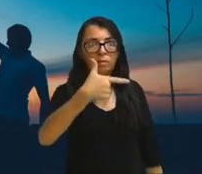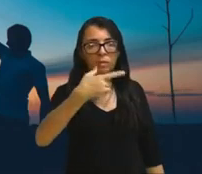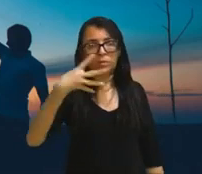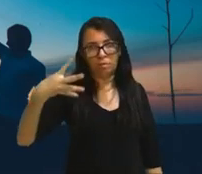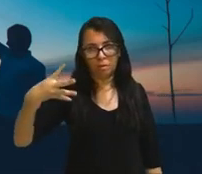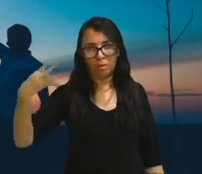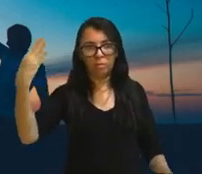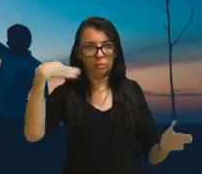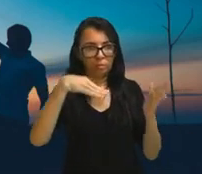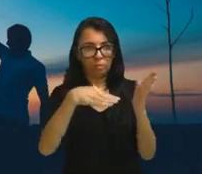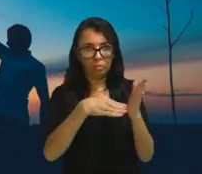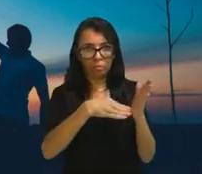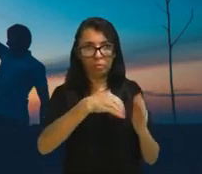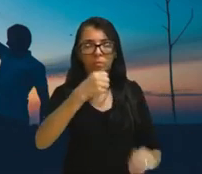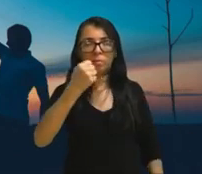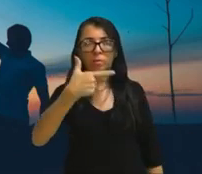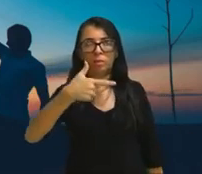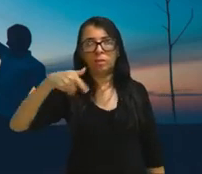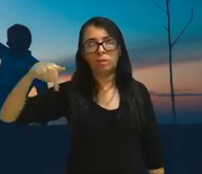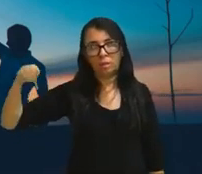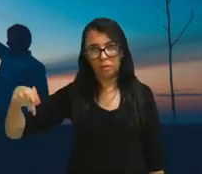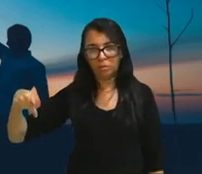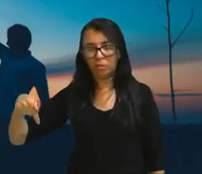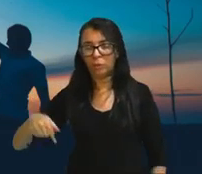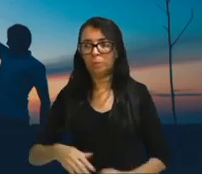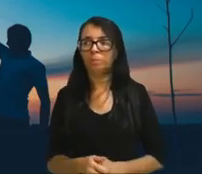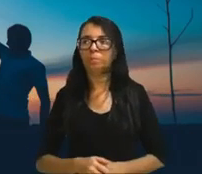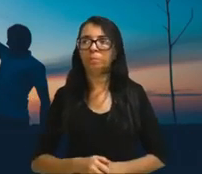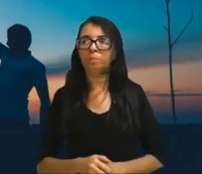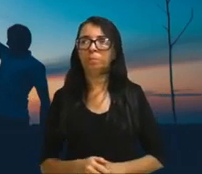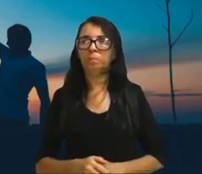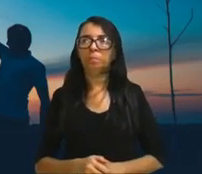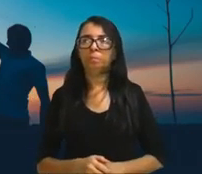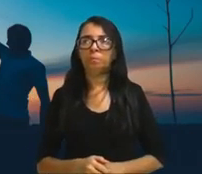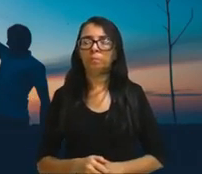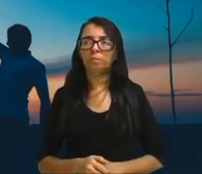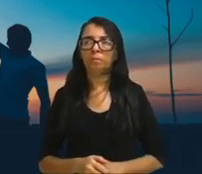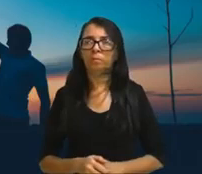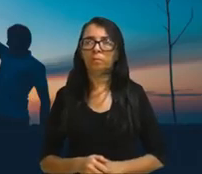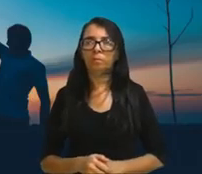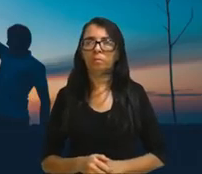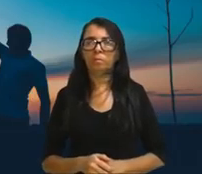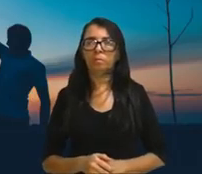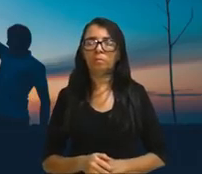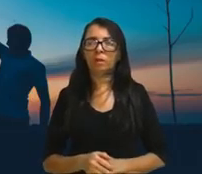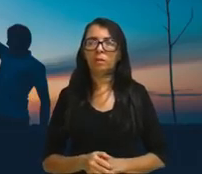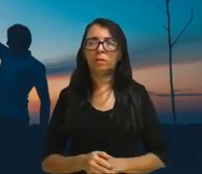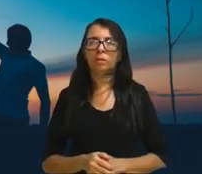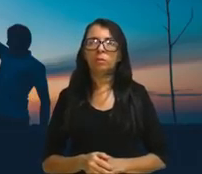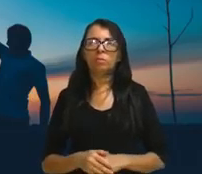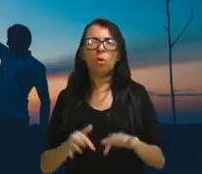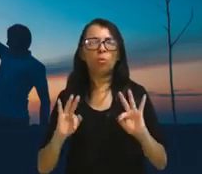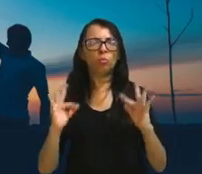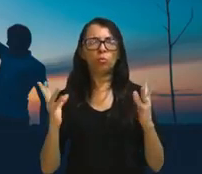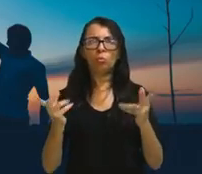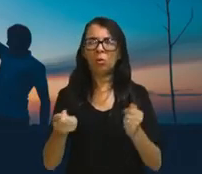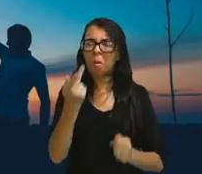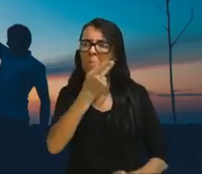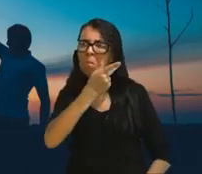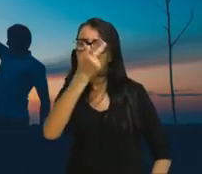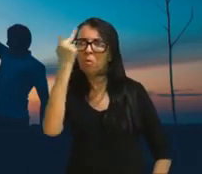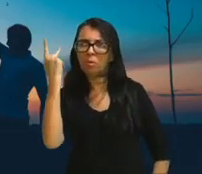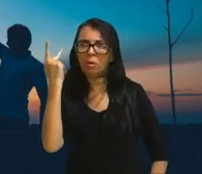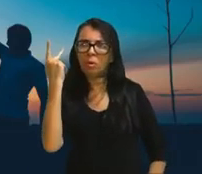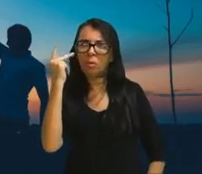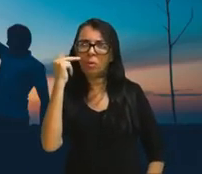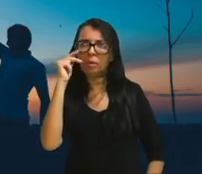aquele, pois, que ouve essas minhas palavras e as pratica, será comparado a um